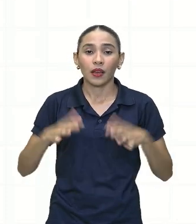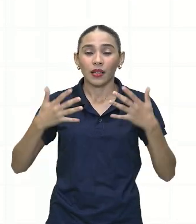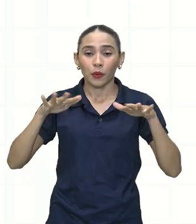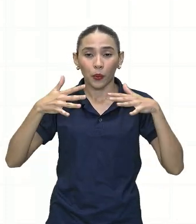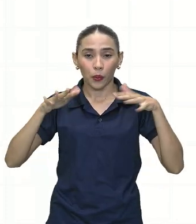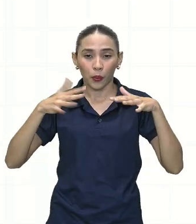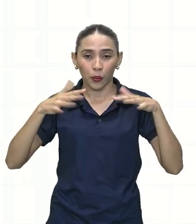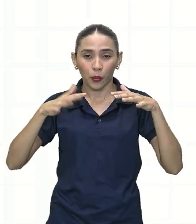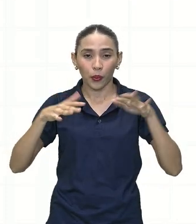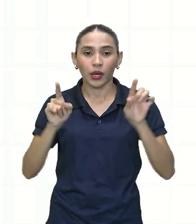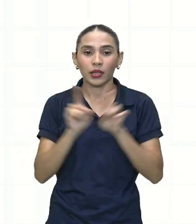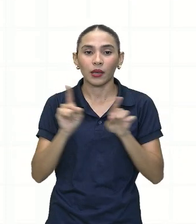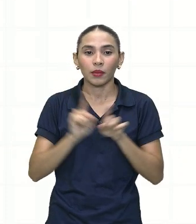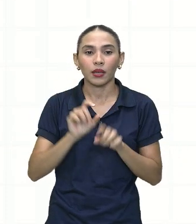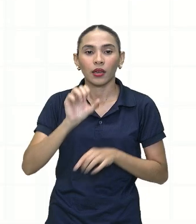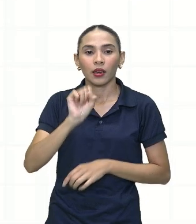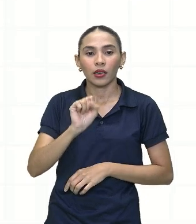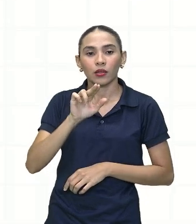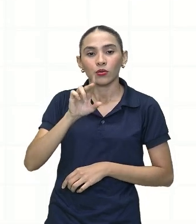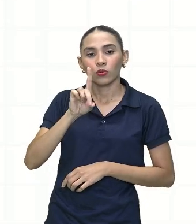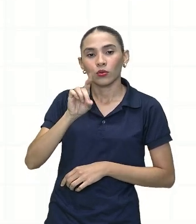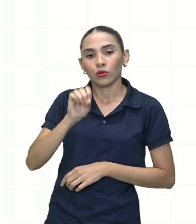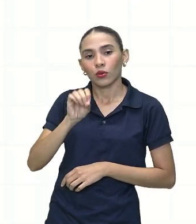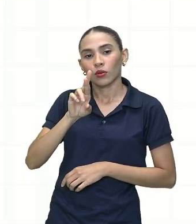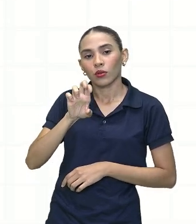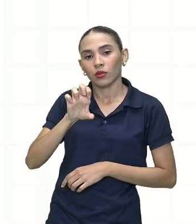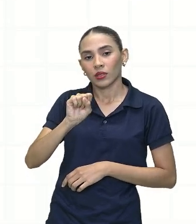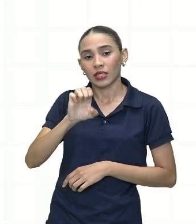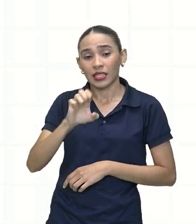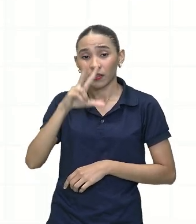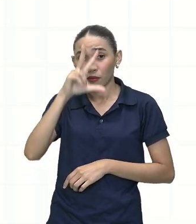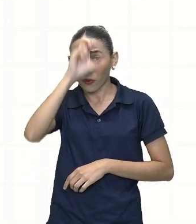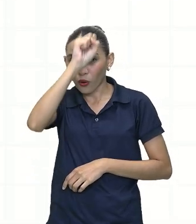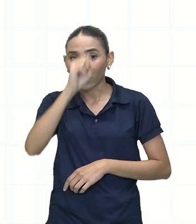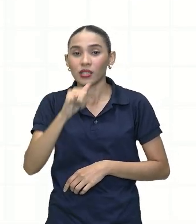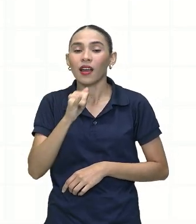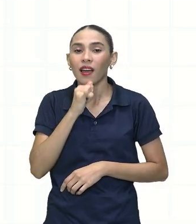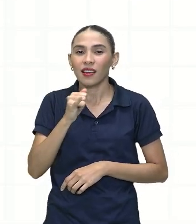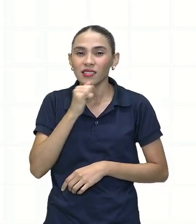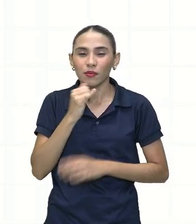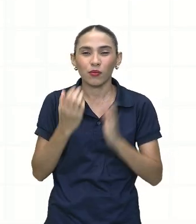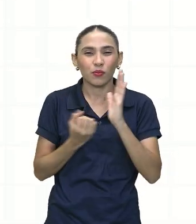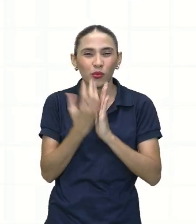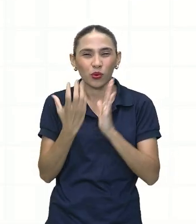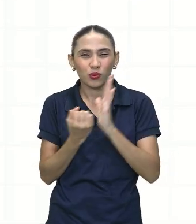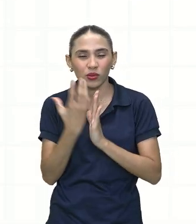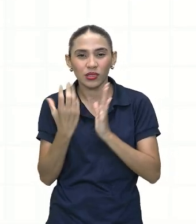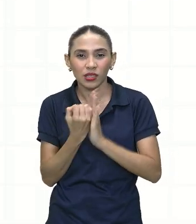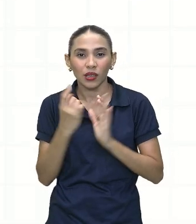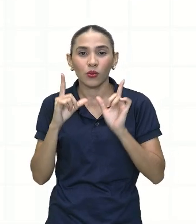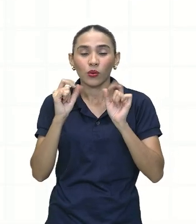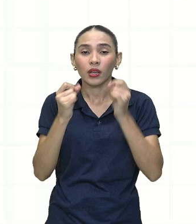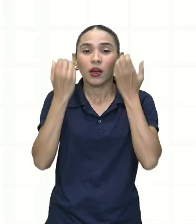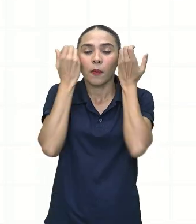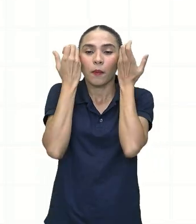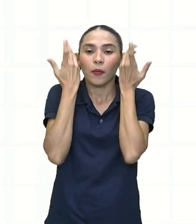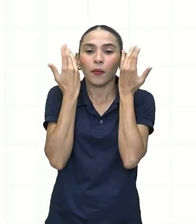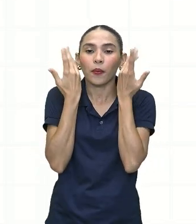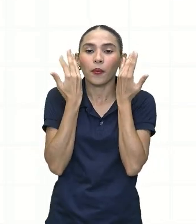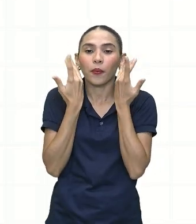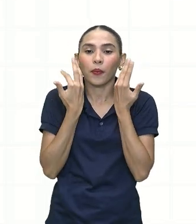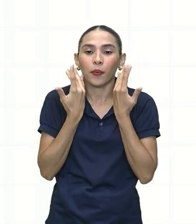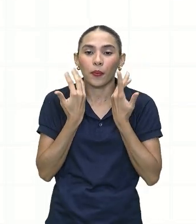Tremores, sudorese intensa, o que quer dizer que é uma produção muito grande de suor. E